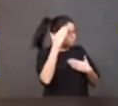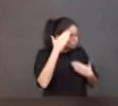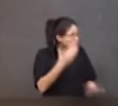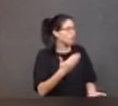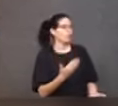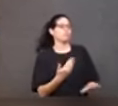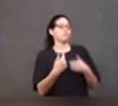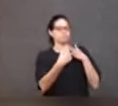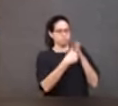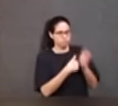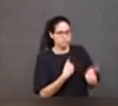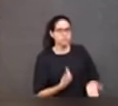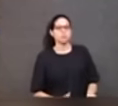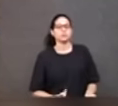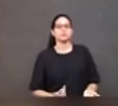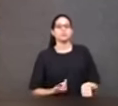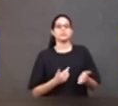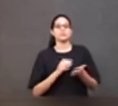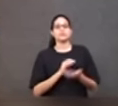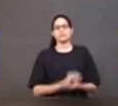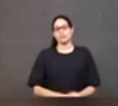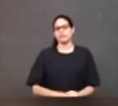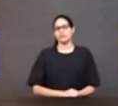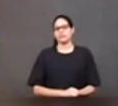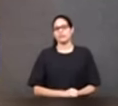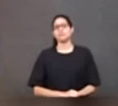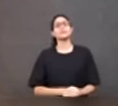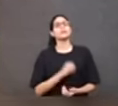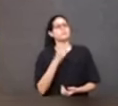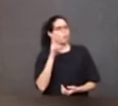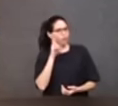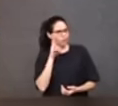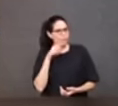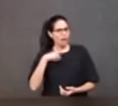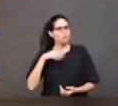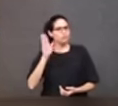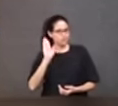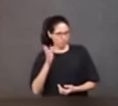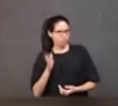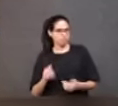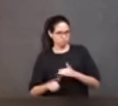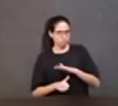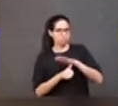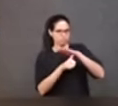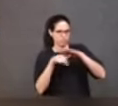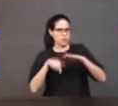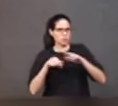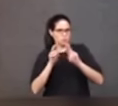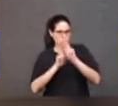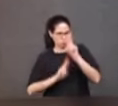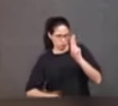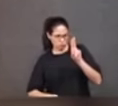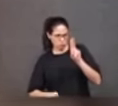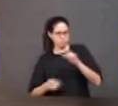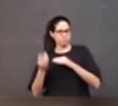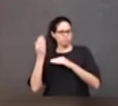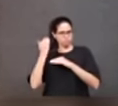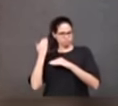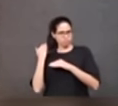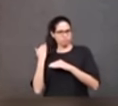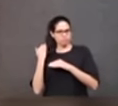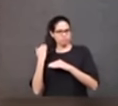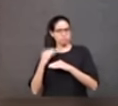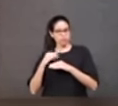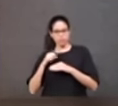Valder. Não é demais lembrar que, como ex-reitor da UFU, em nossa primeira gestão, nós implantamos